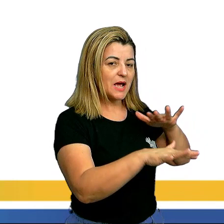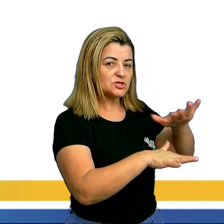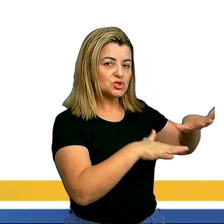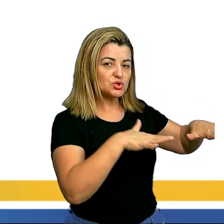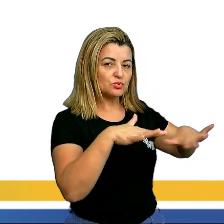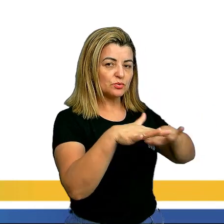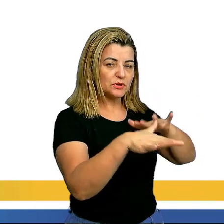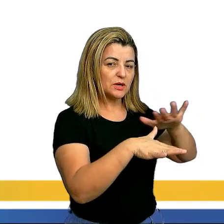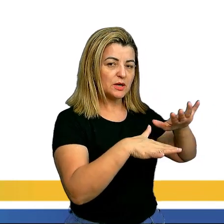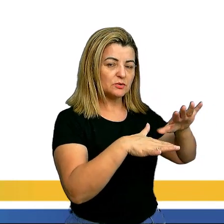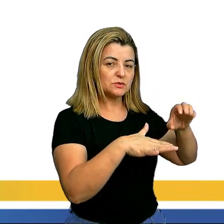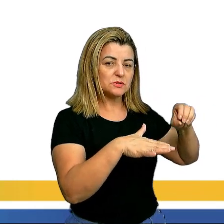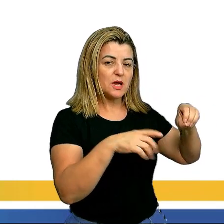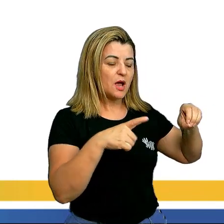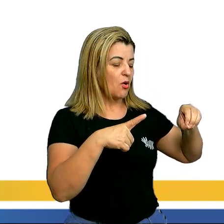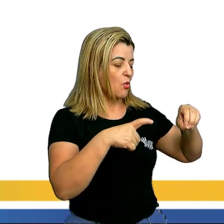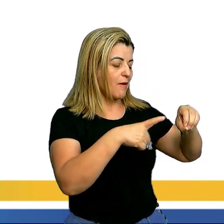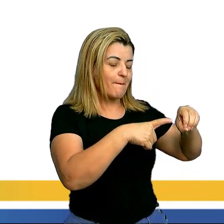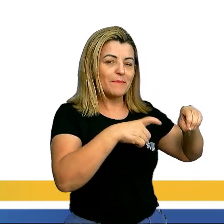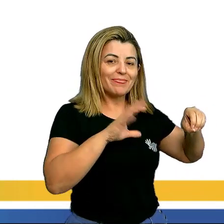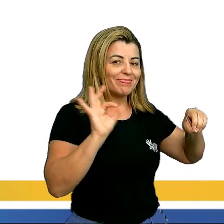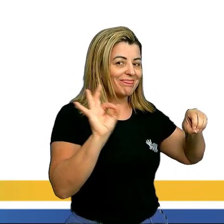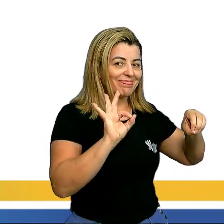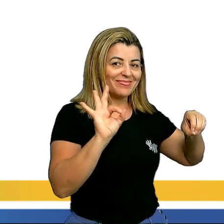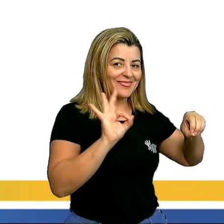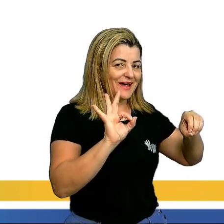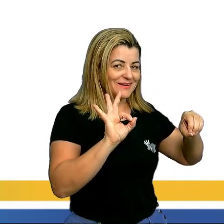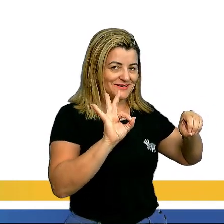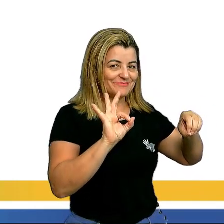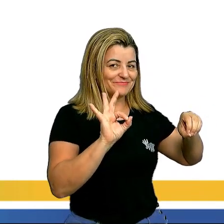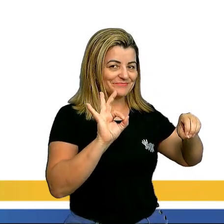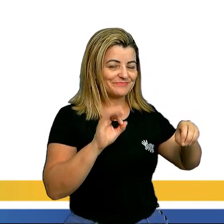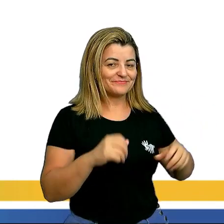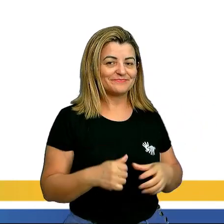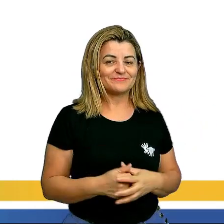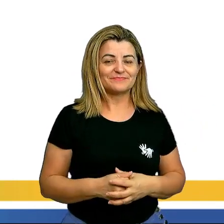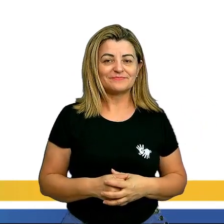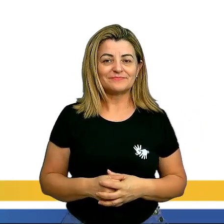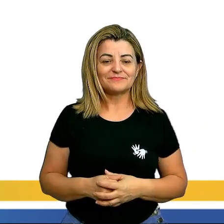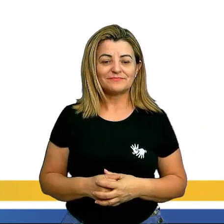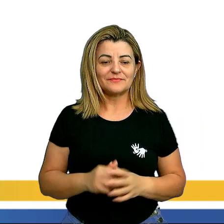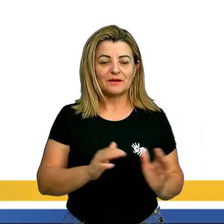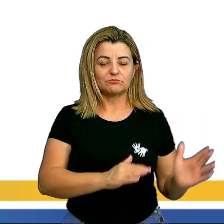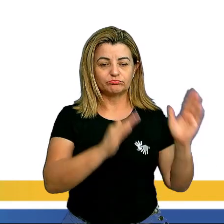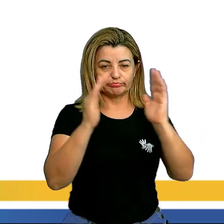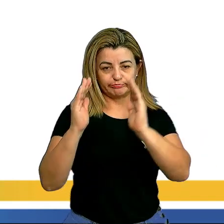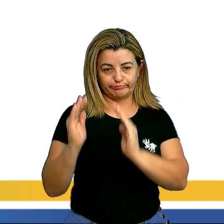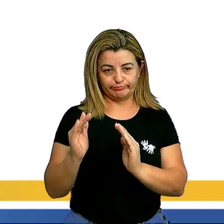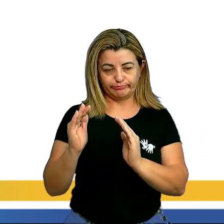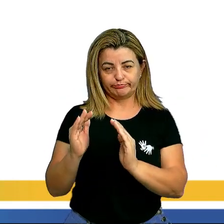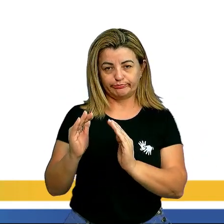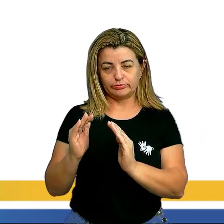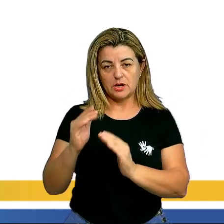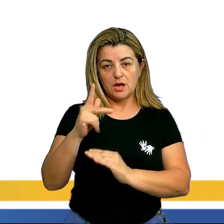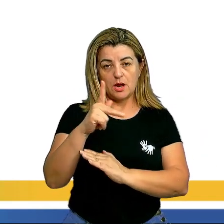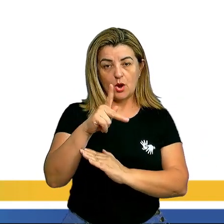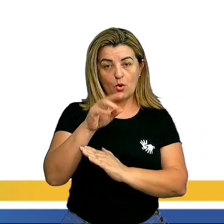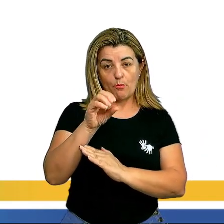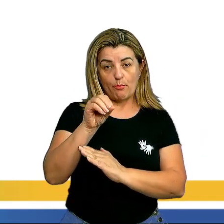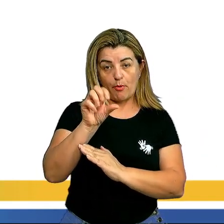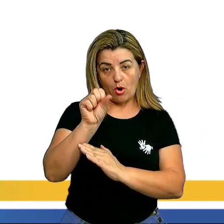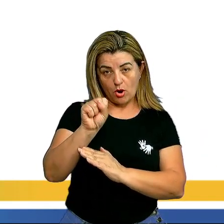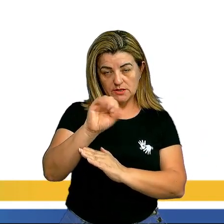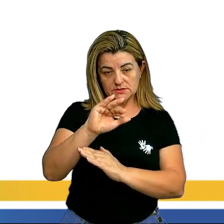de diferentes espécies que não vão fecundar, tá? E no outro grupo, a gente tem aí